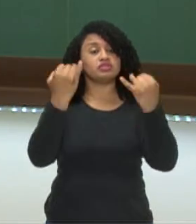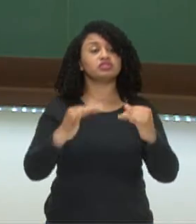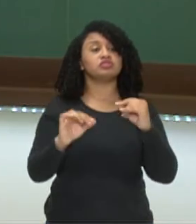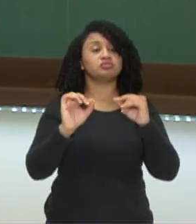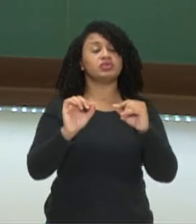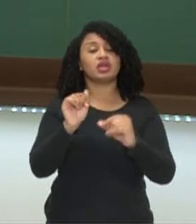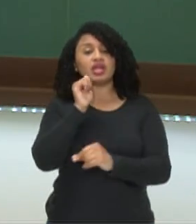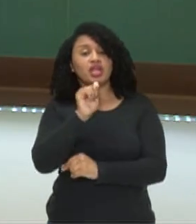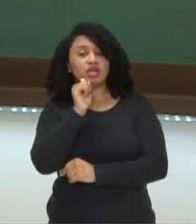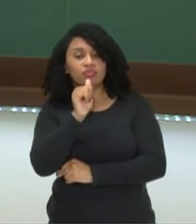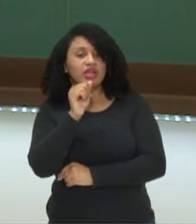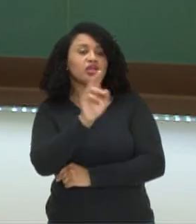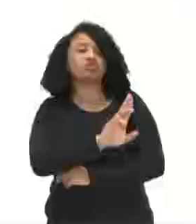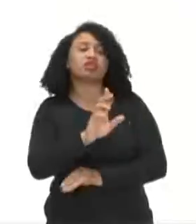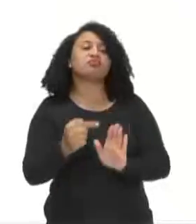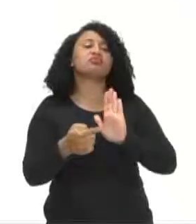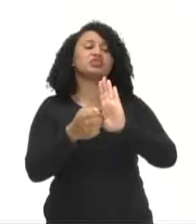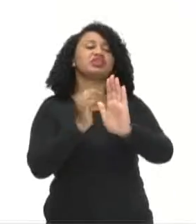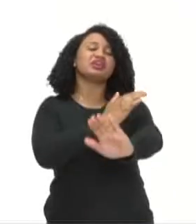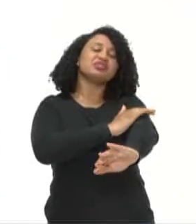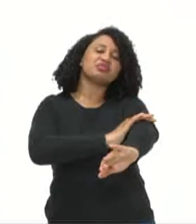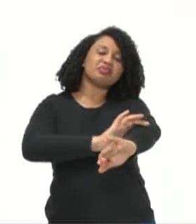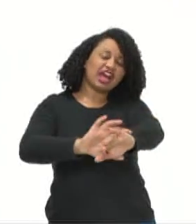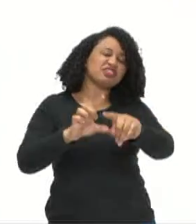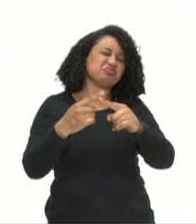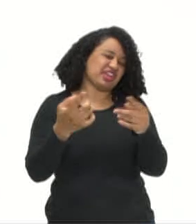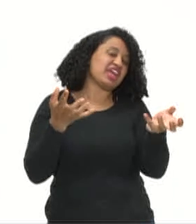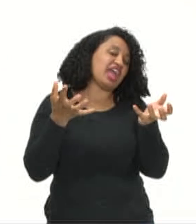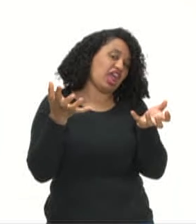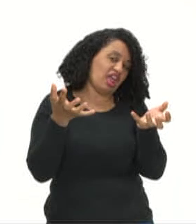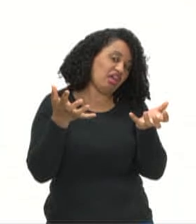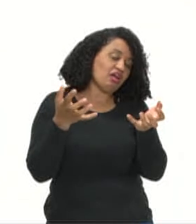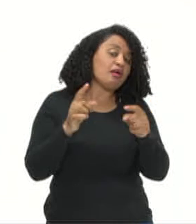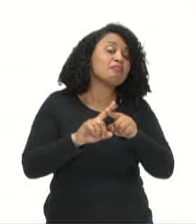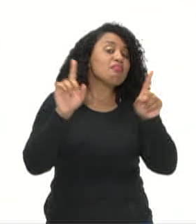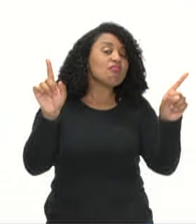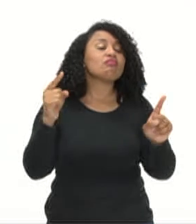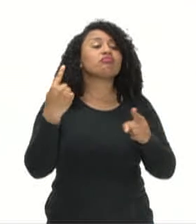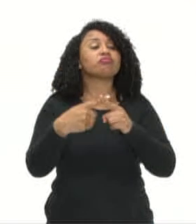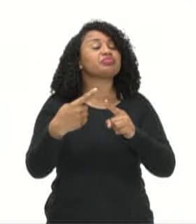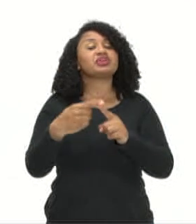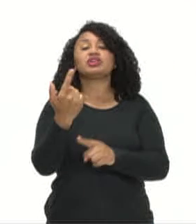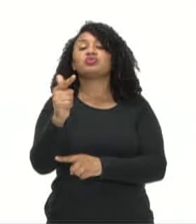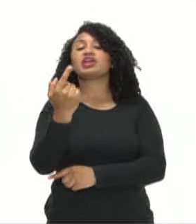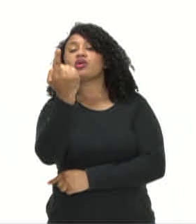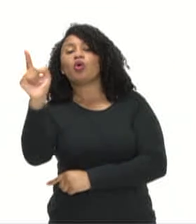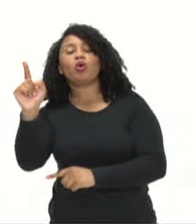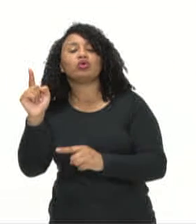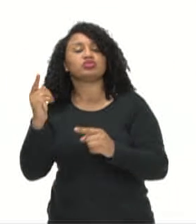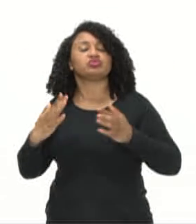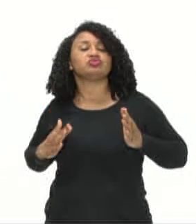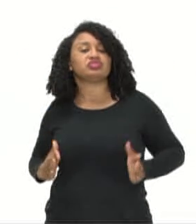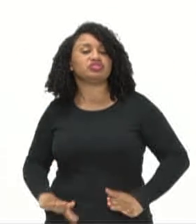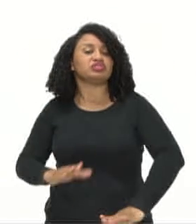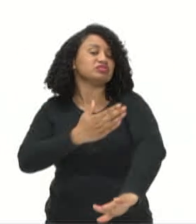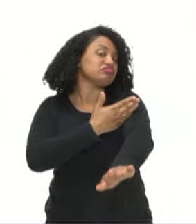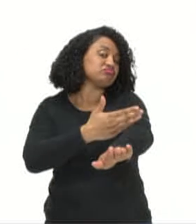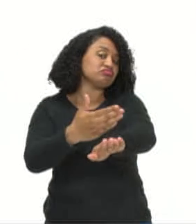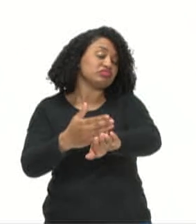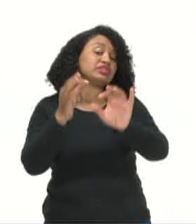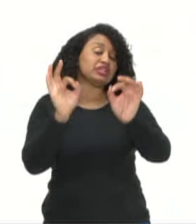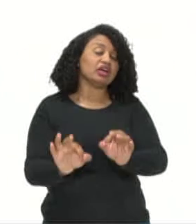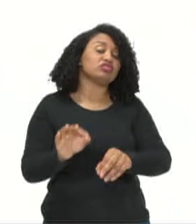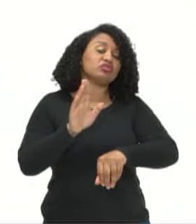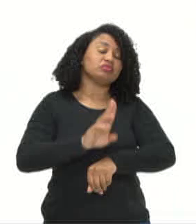Dona Severina não está mostrando os braços de propósito, mas sim porque não tem mais vestidos de manga comprida adequados